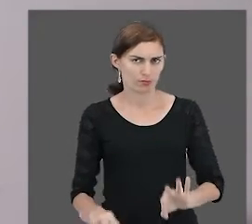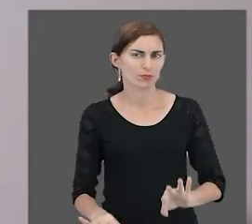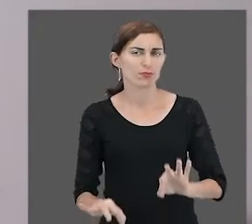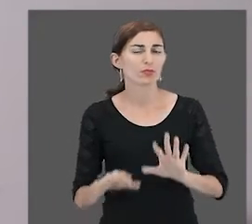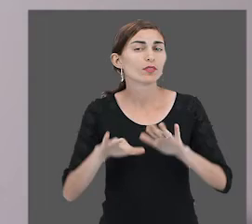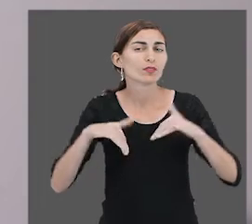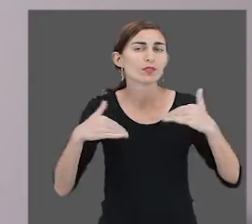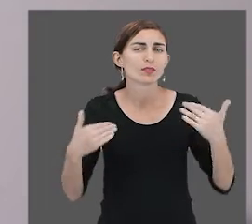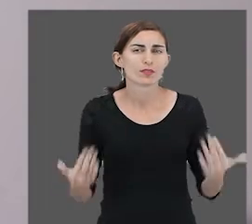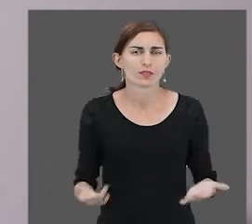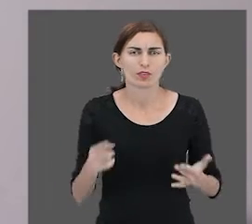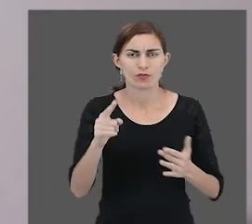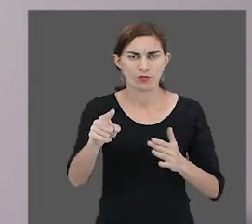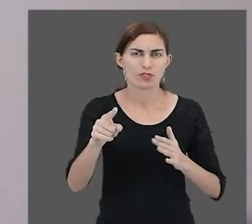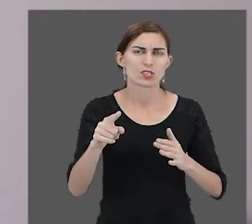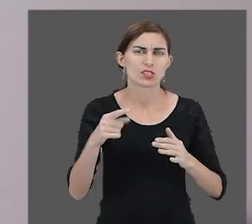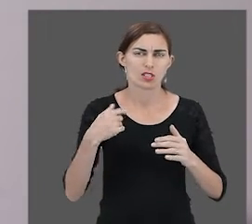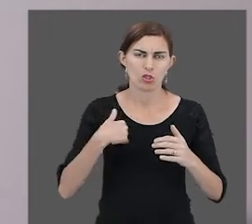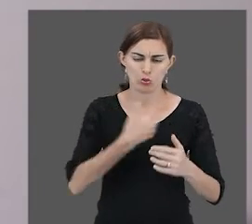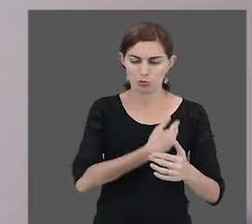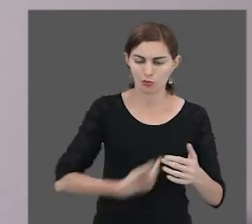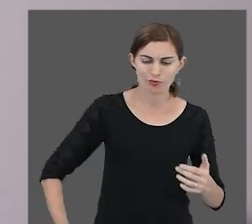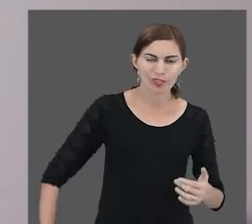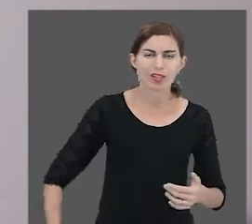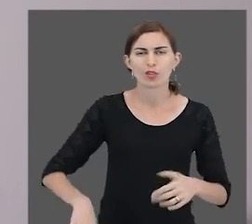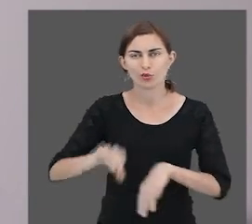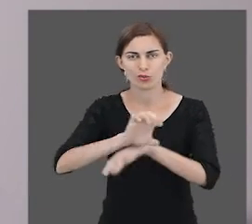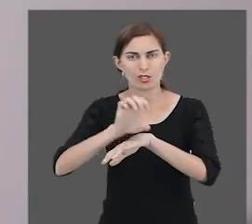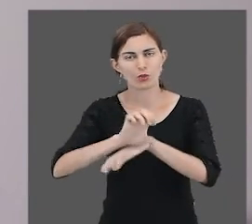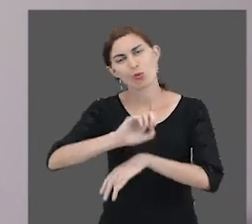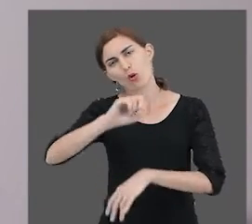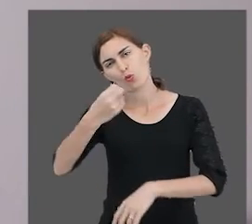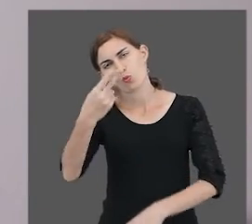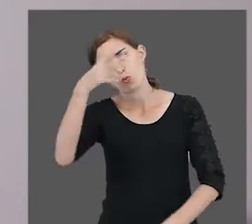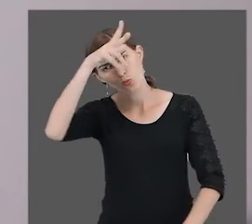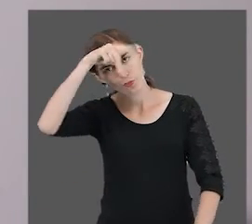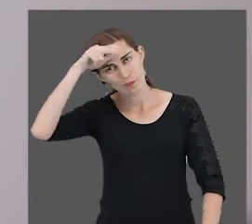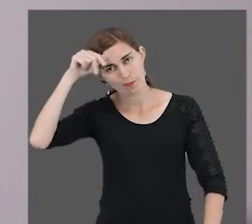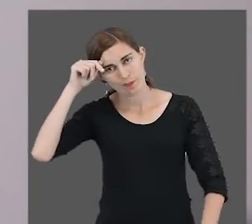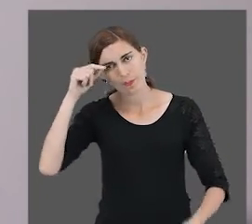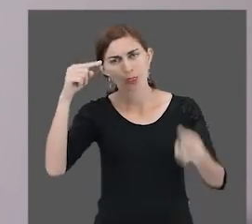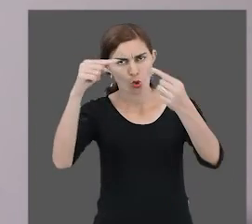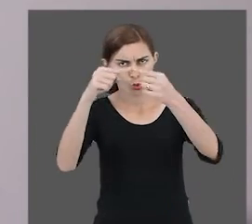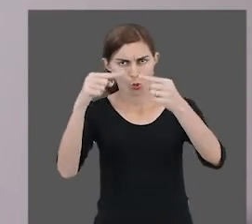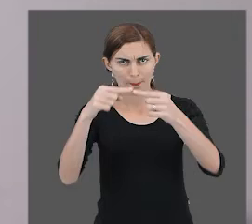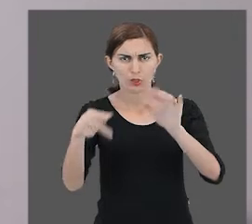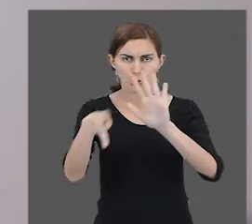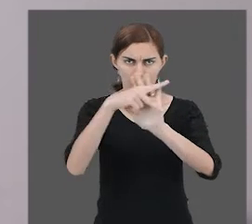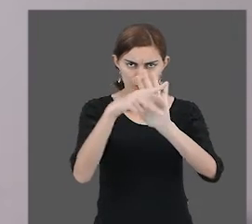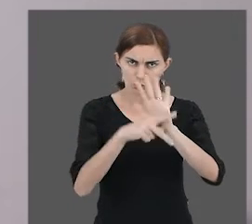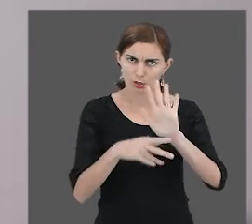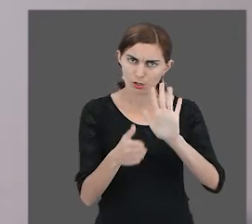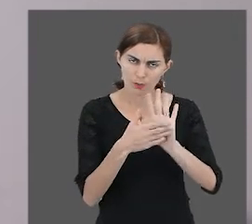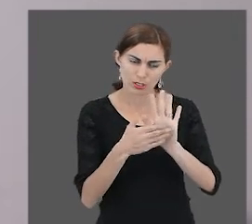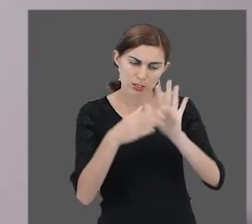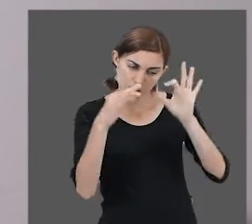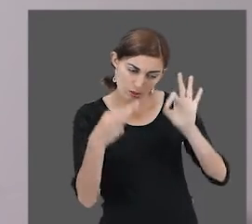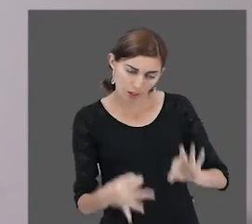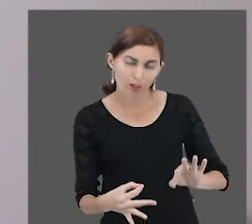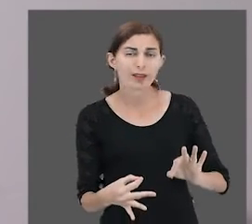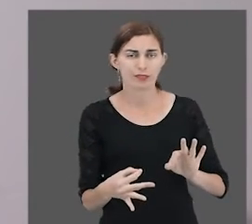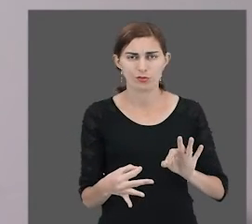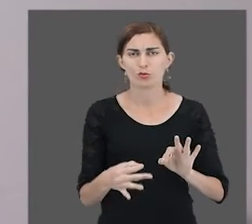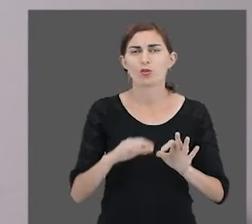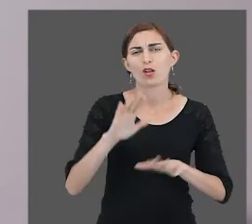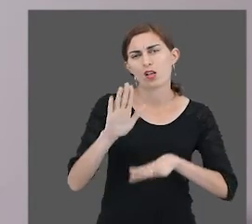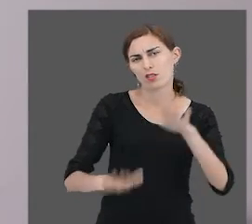certo? Então, você ente estadual ou municipal, atendeu os pré-requisitos daquele programa, certo?